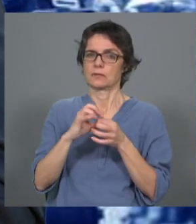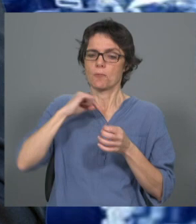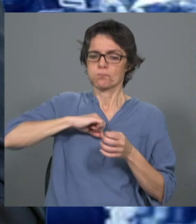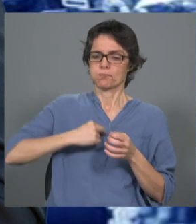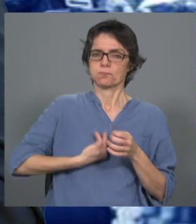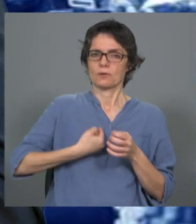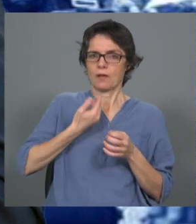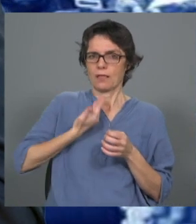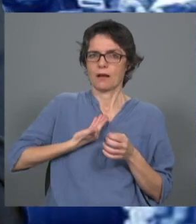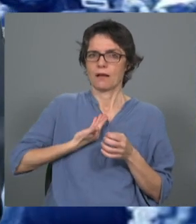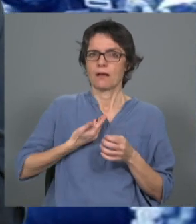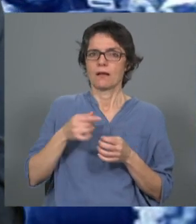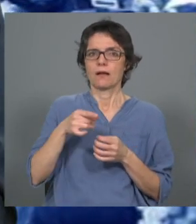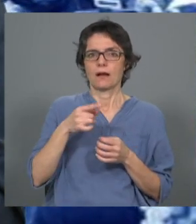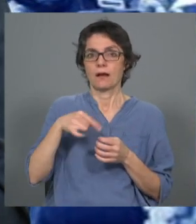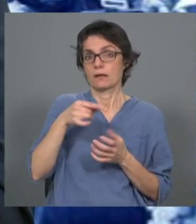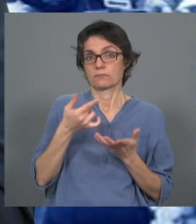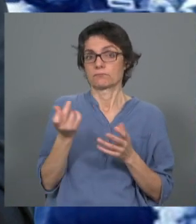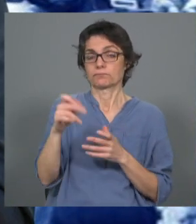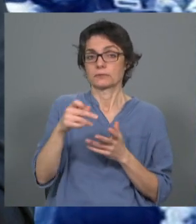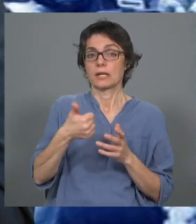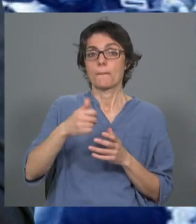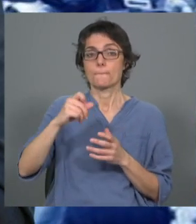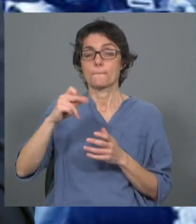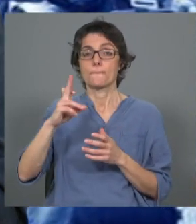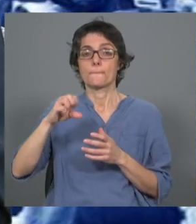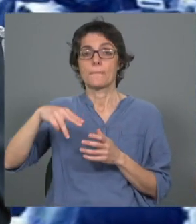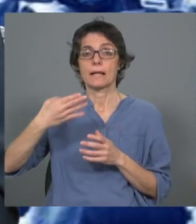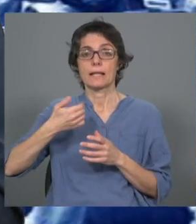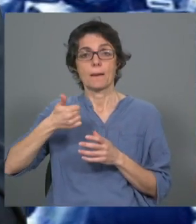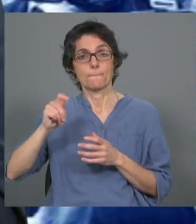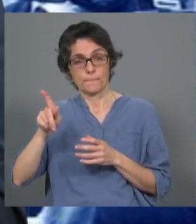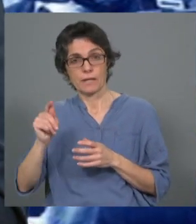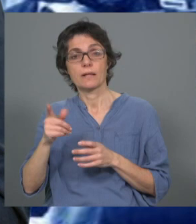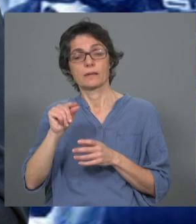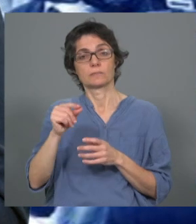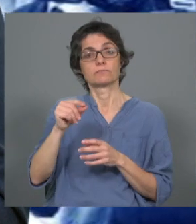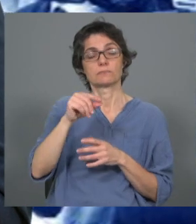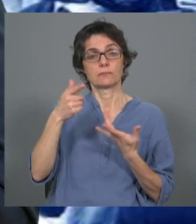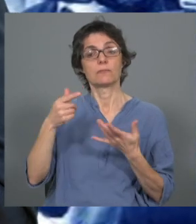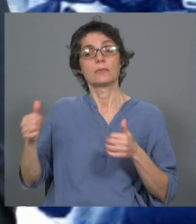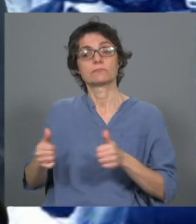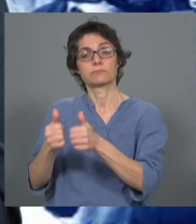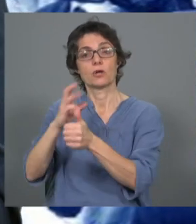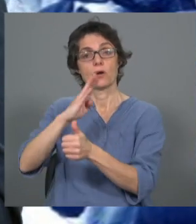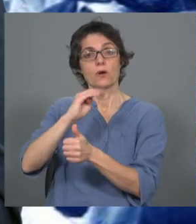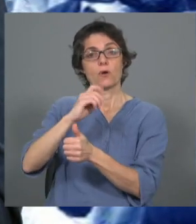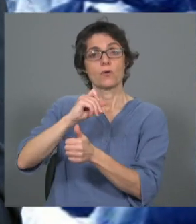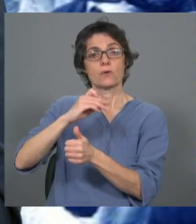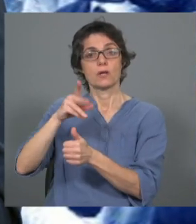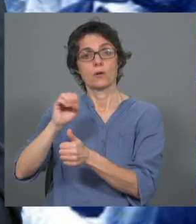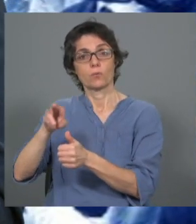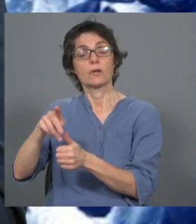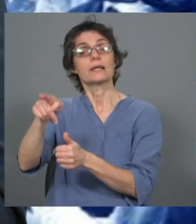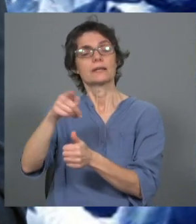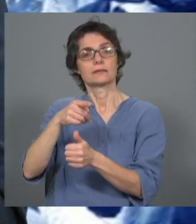foi isso que aconteceu, e por isso Barnabé também é chamado a acompanhar Saulo, e que Saulo lhes demonstra como é que foi